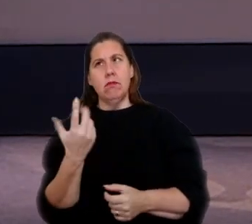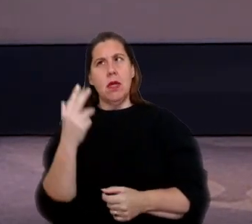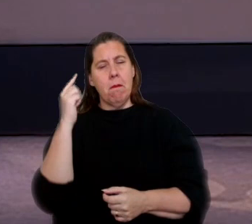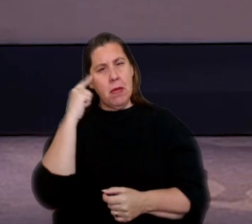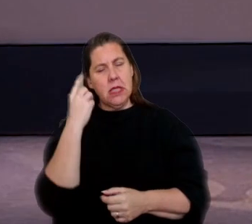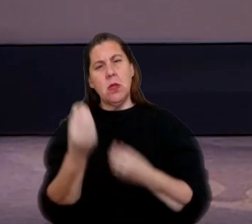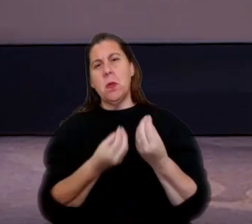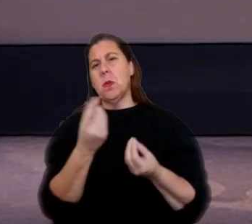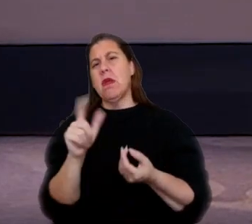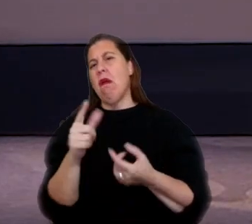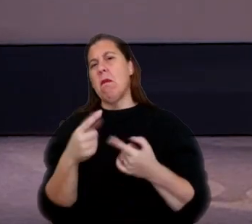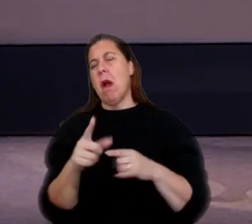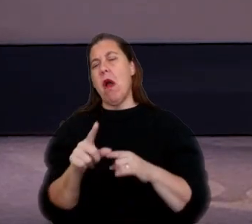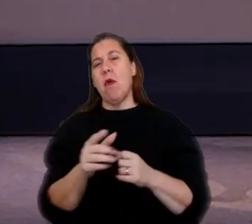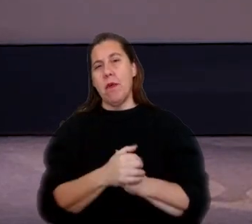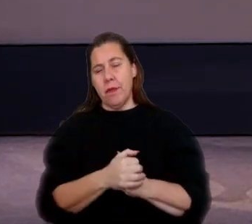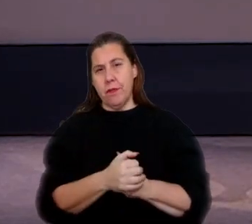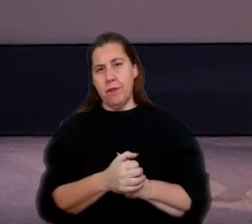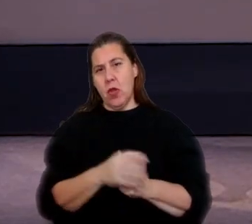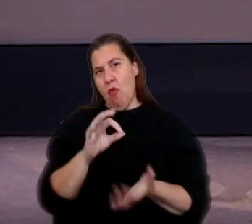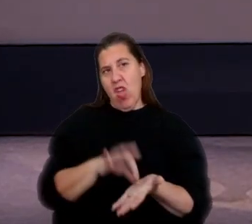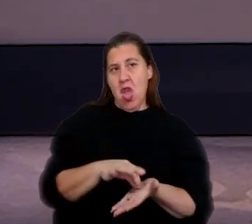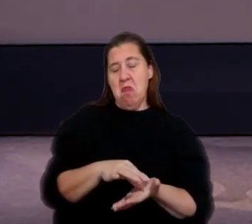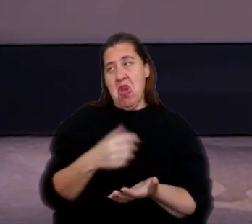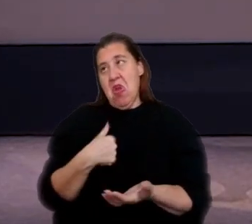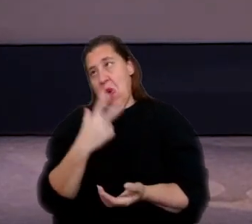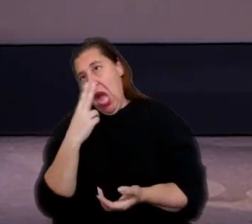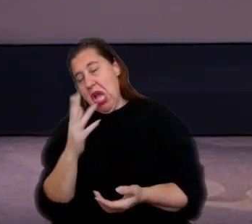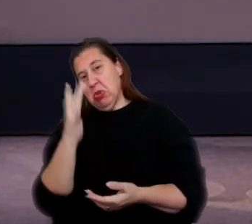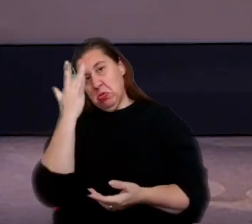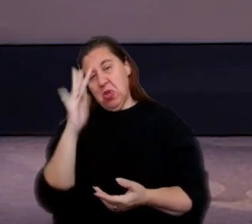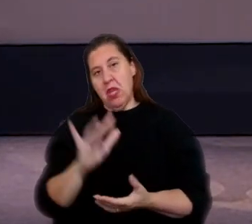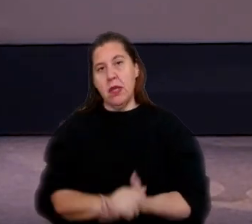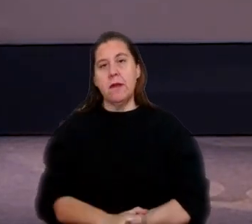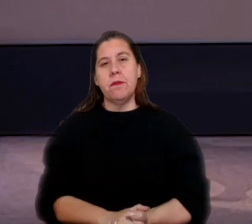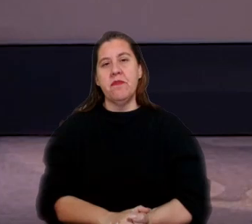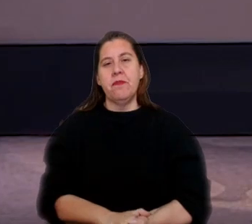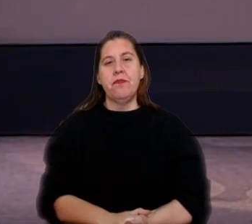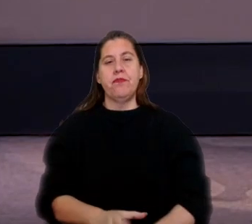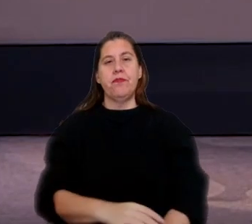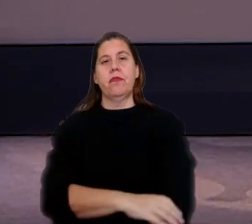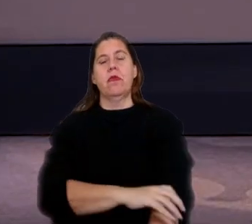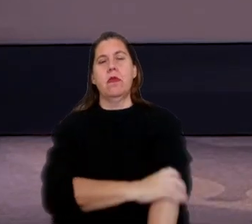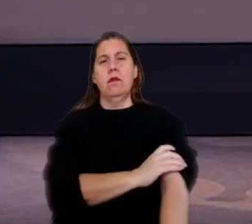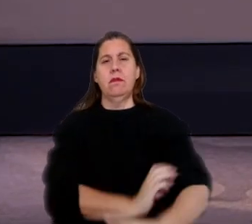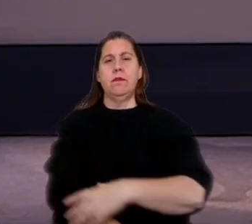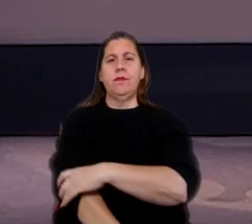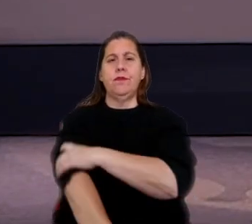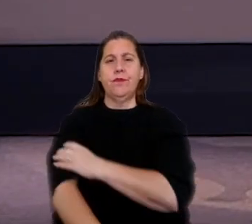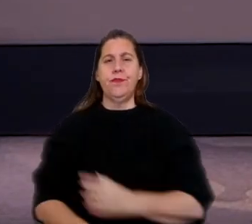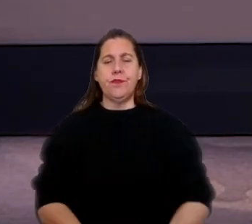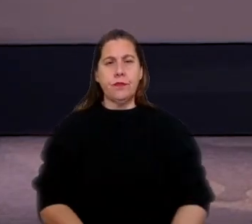me marcou. Então, coloco como provocação, talvez. Se confirma ou não, foi impressão minha, ou se daria para refletir um